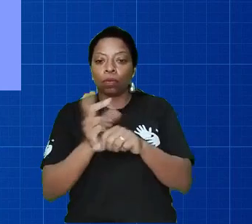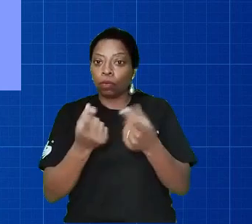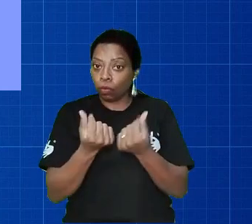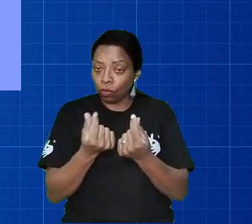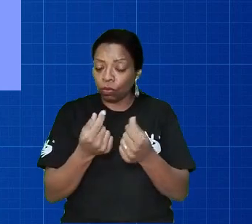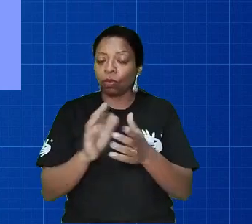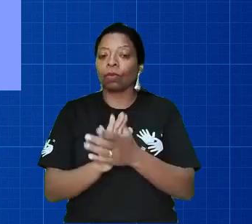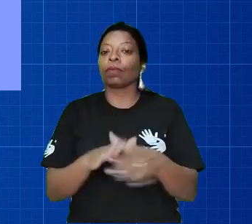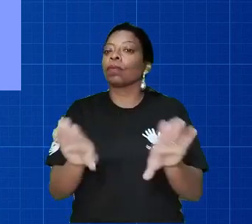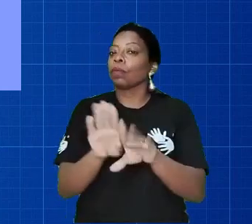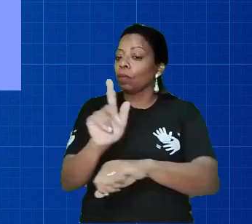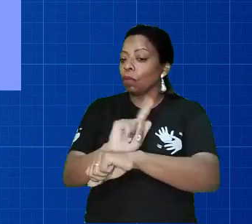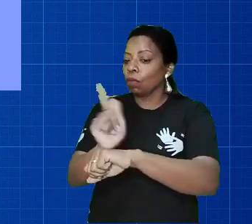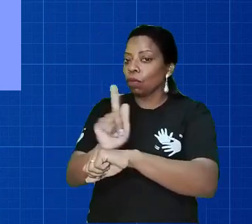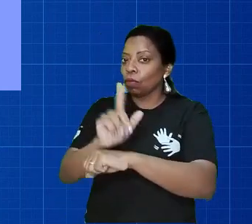do gestor da unidade.